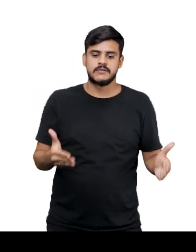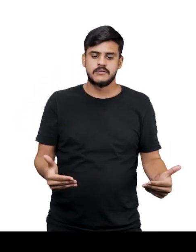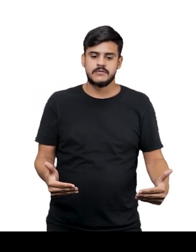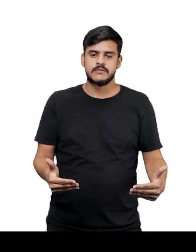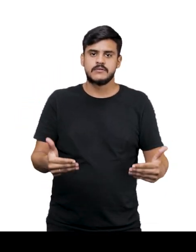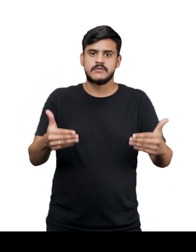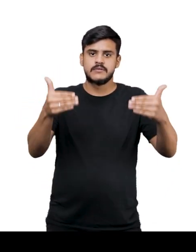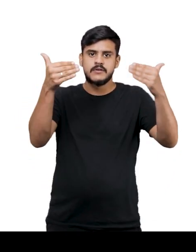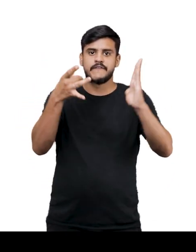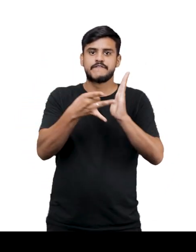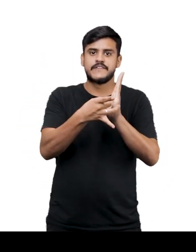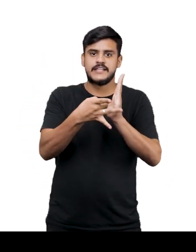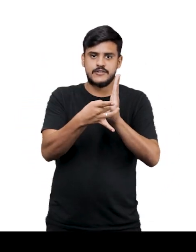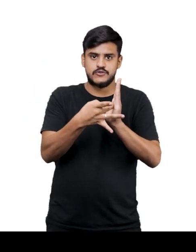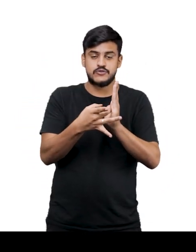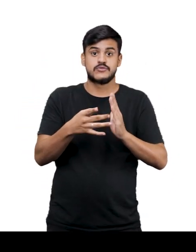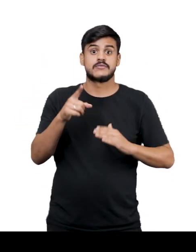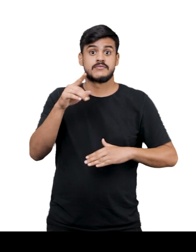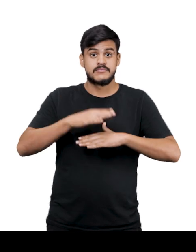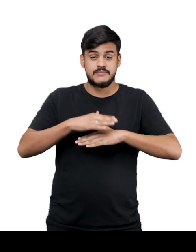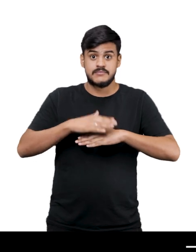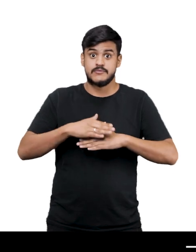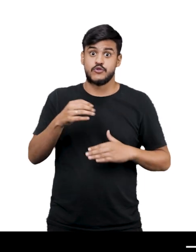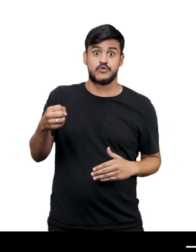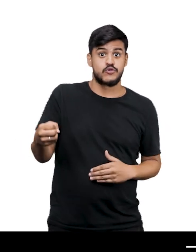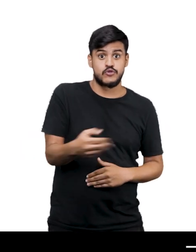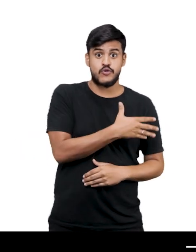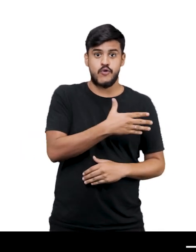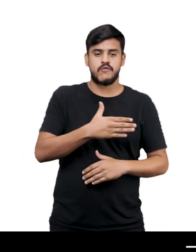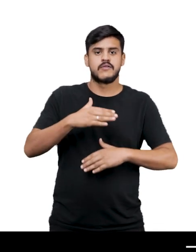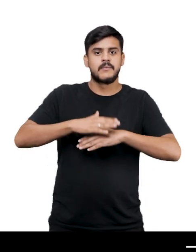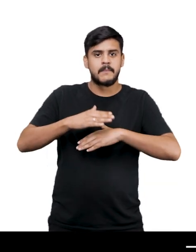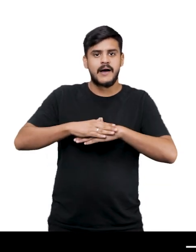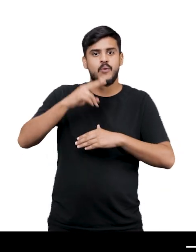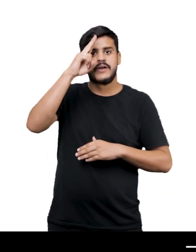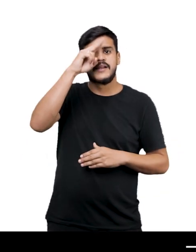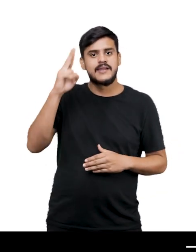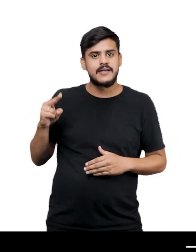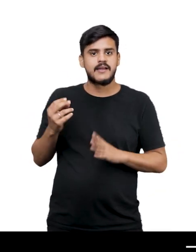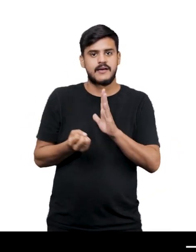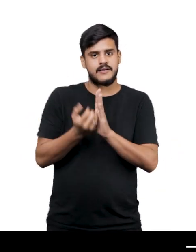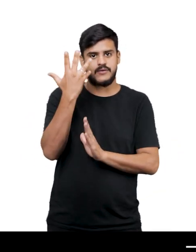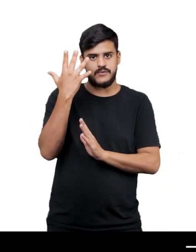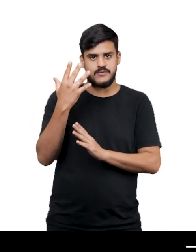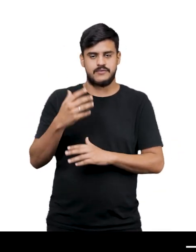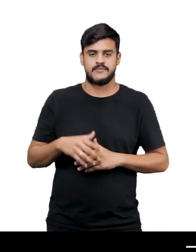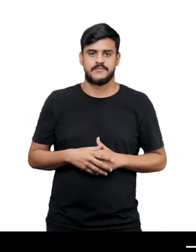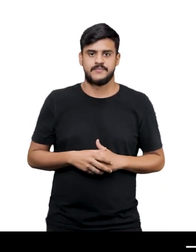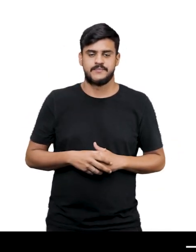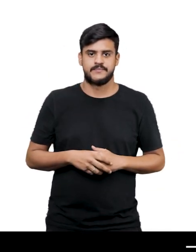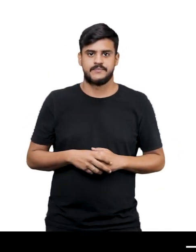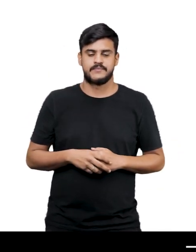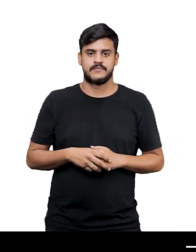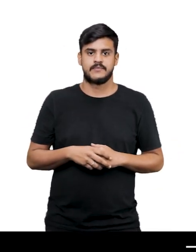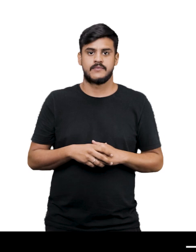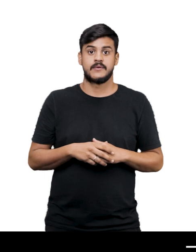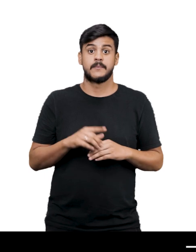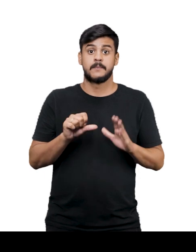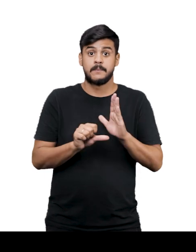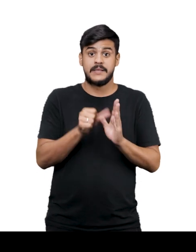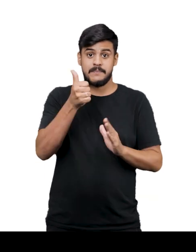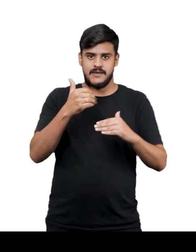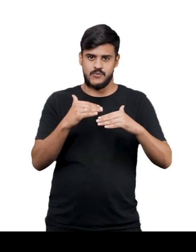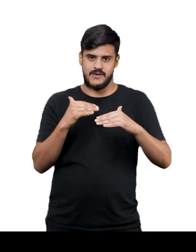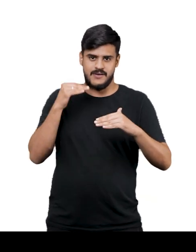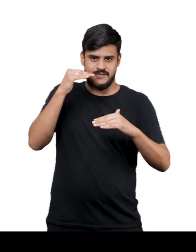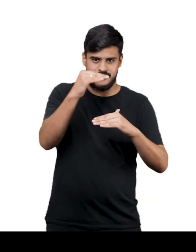foram apresentadas nos cavaletes de vidro, um dispositivo expográfico inovador criado por Lina Bobardi.